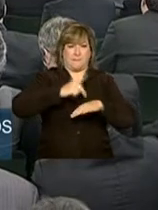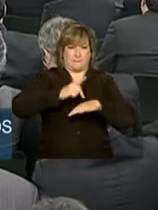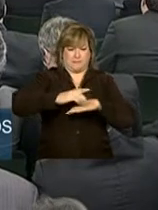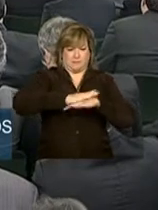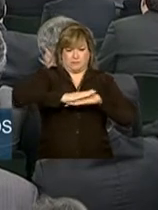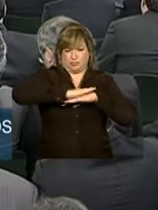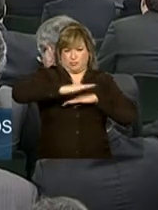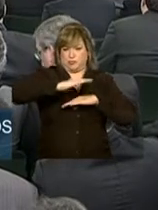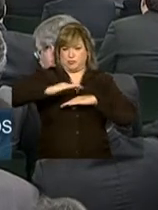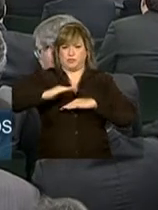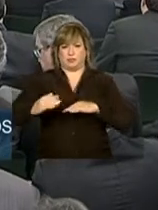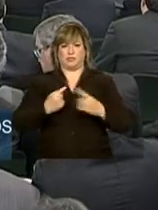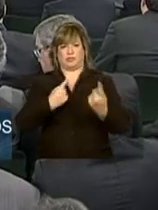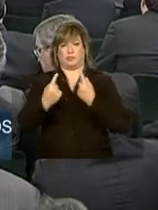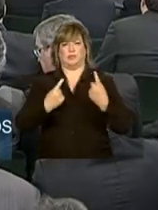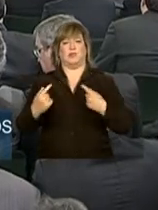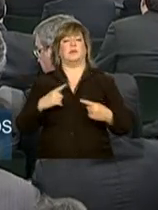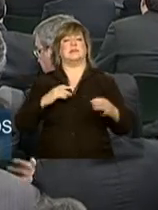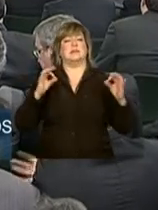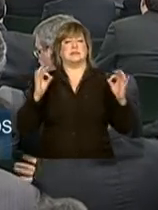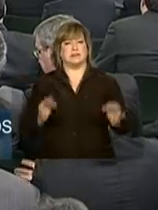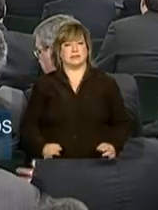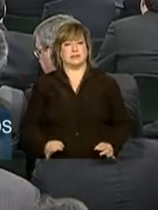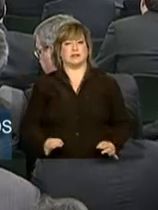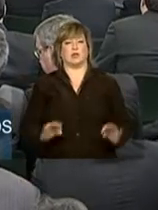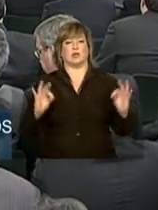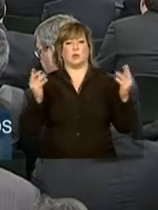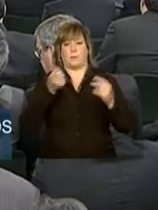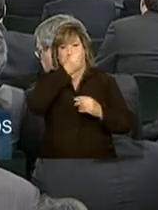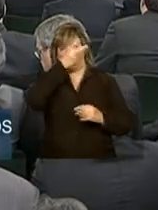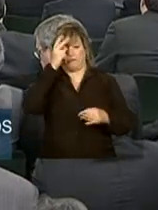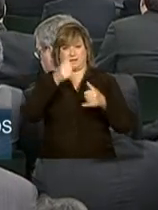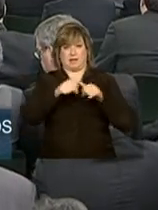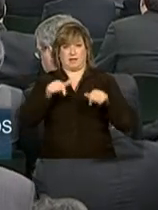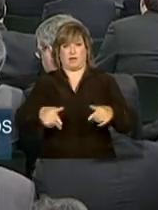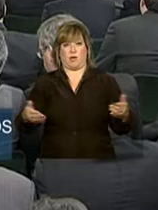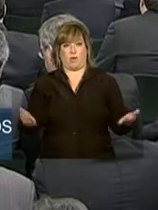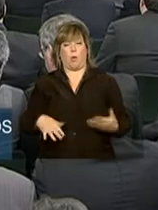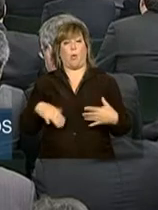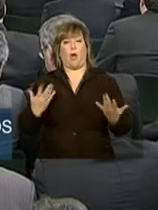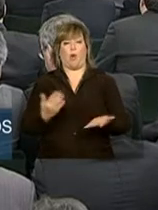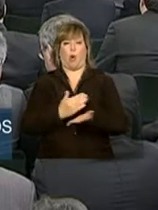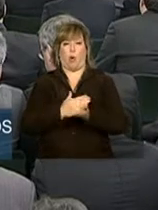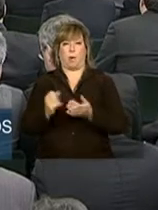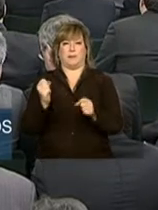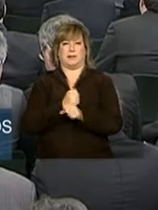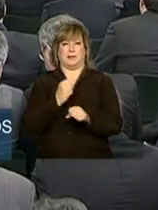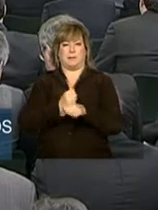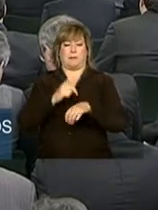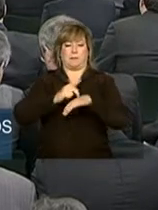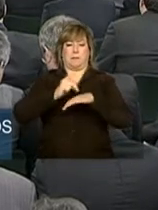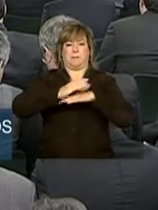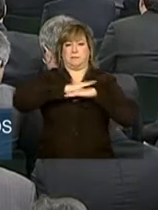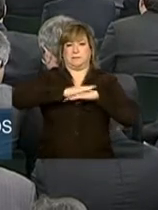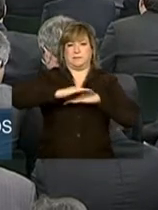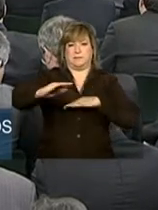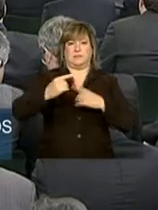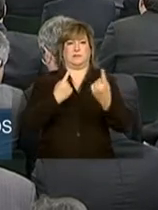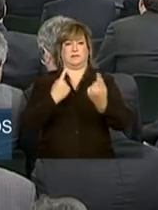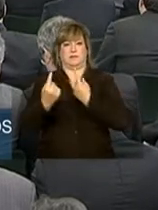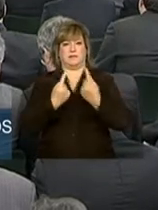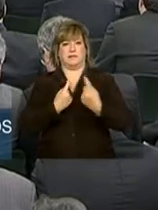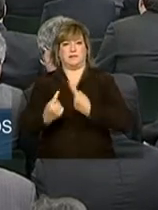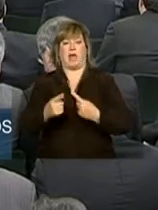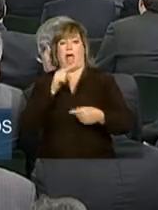tenho a certeza que todos os prefeitos aqui presentes, assim que iniciarem essas obras de pavimentação, as obras de saneamento